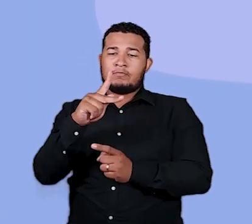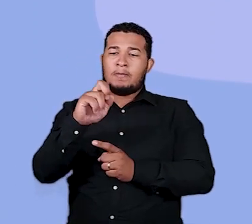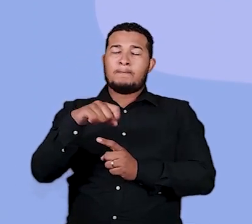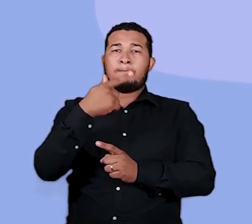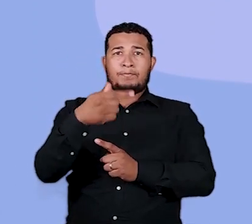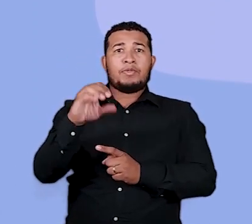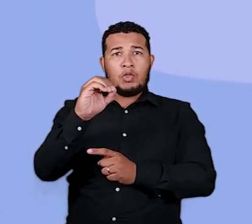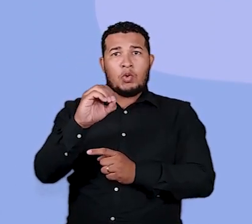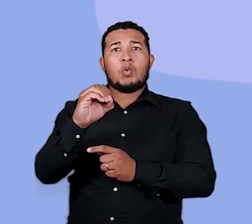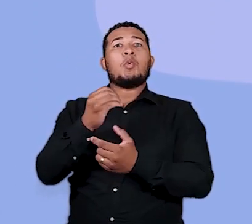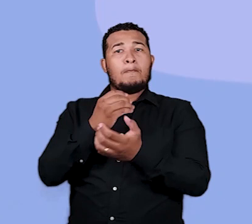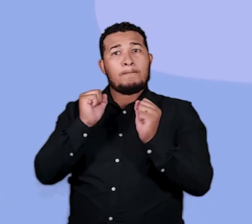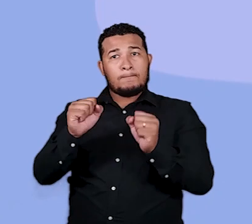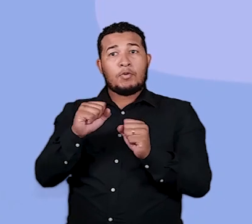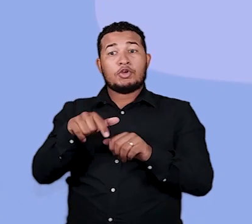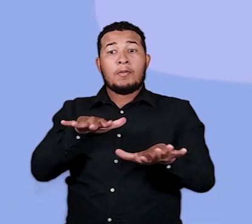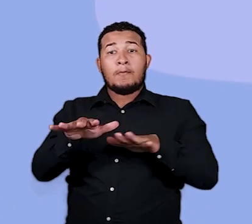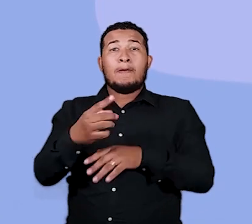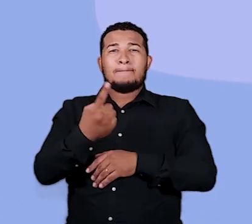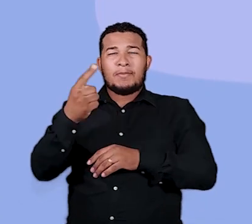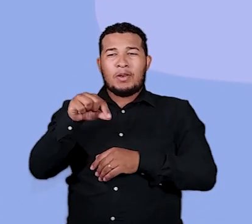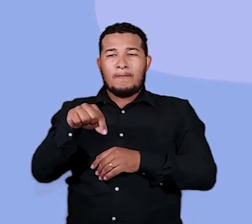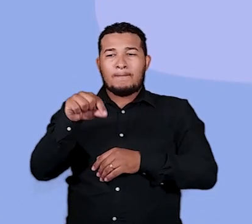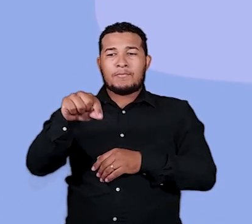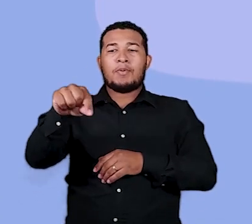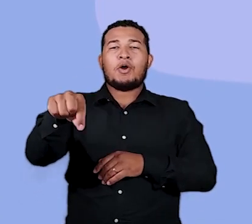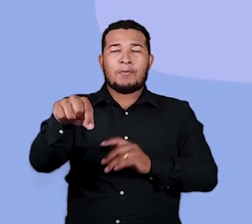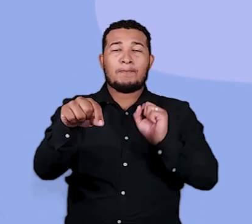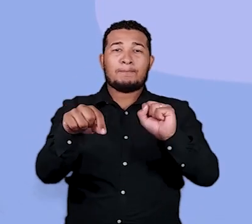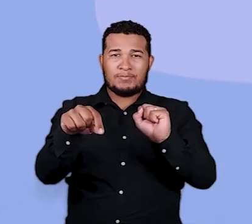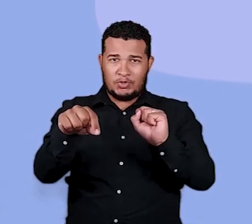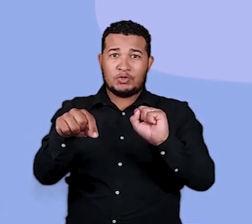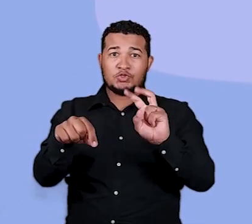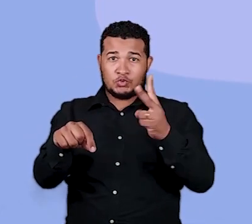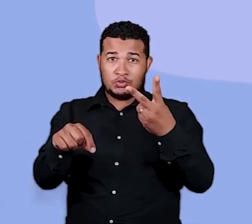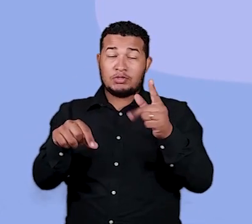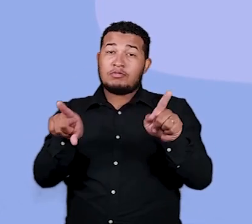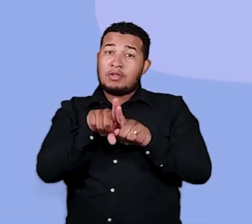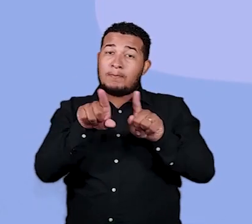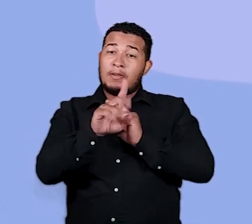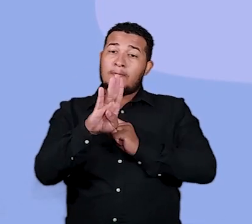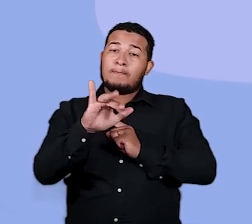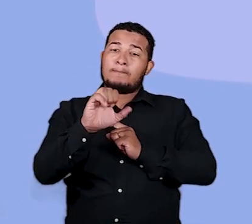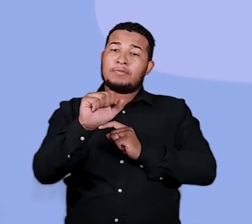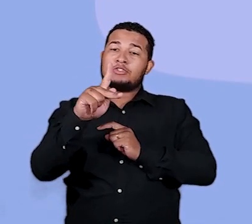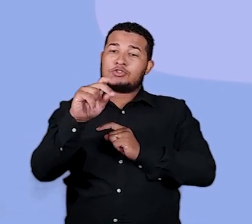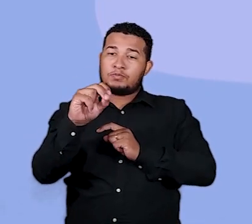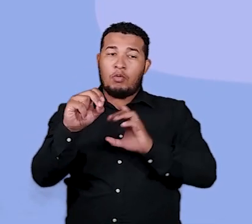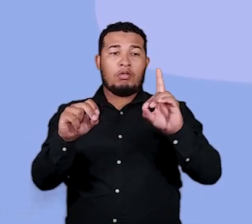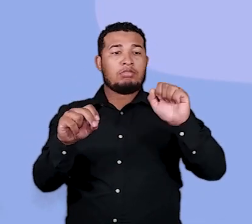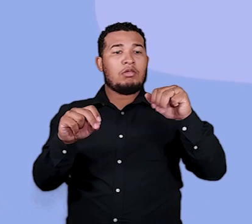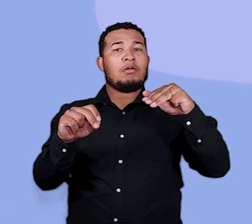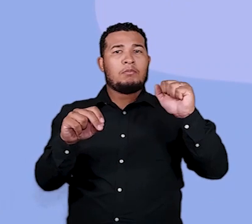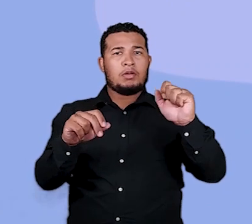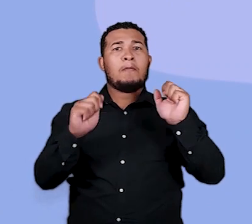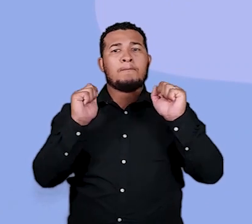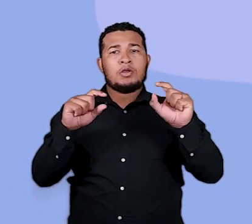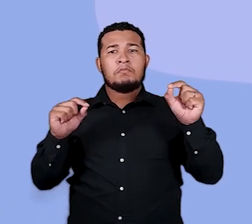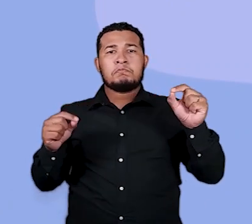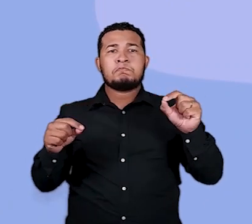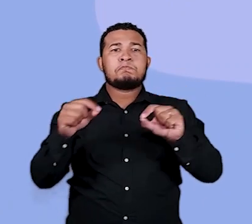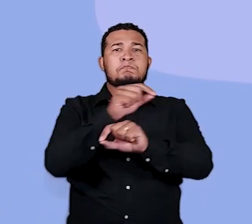peões adquiriram a capacidade de mover-se por duas casas no primeiro movimento, enquanto bispos e damas obtiveram